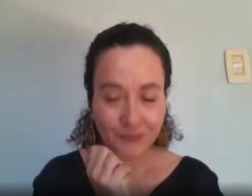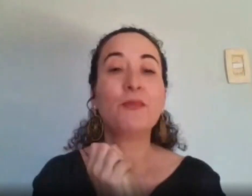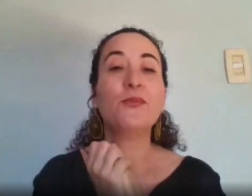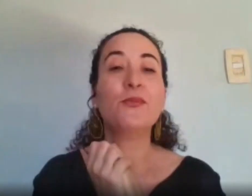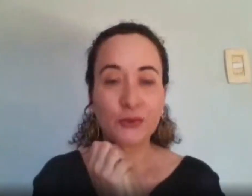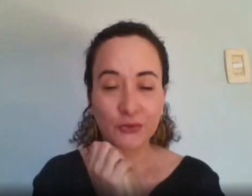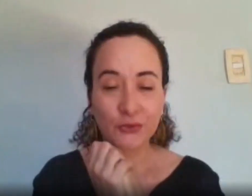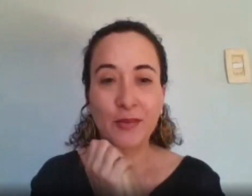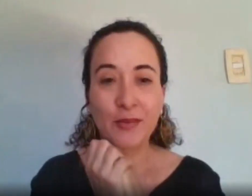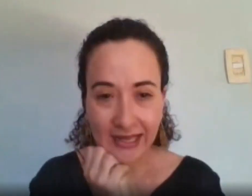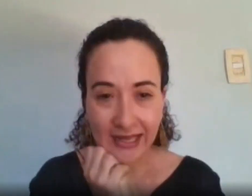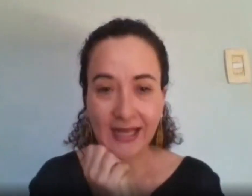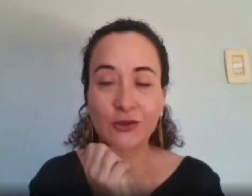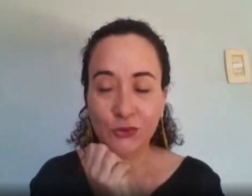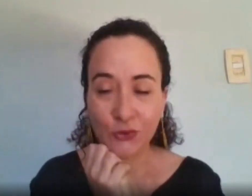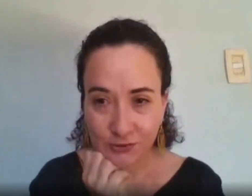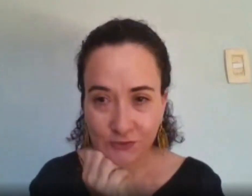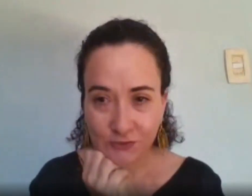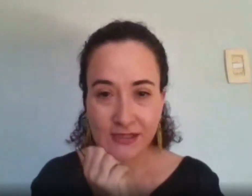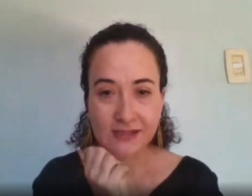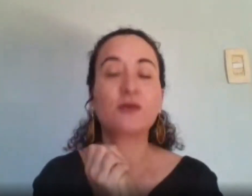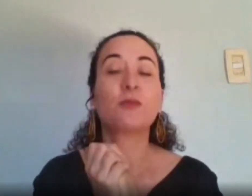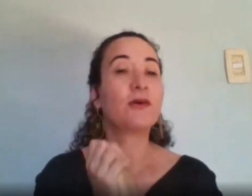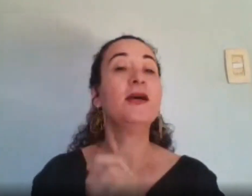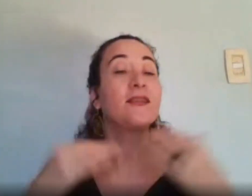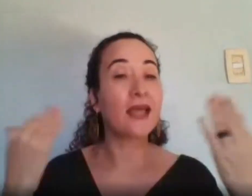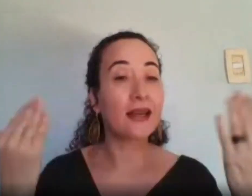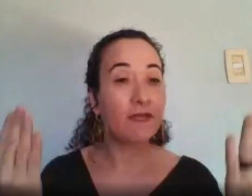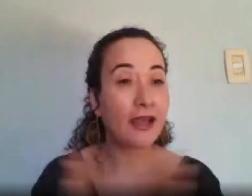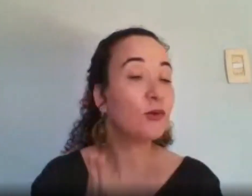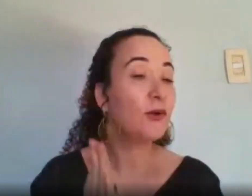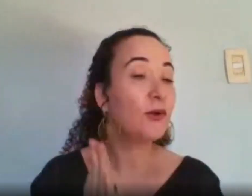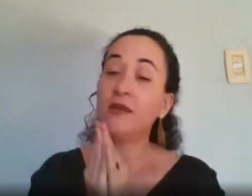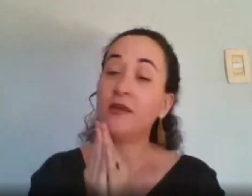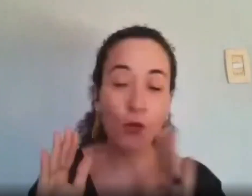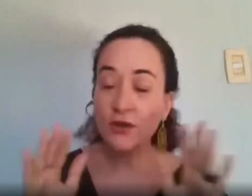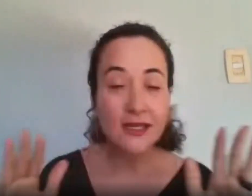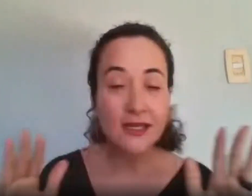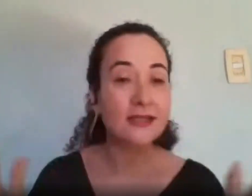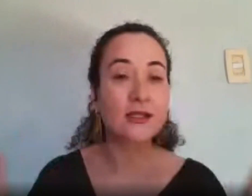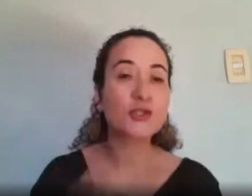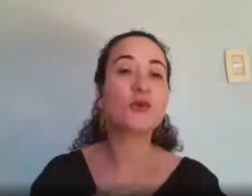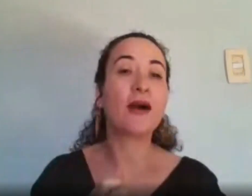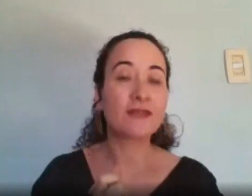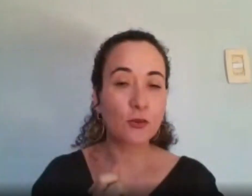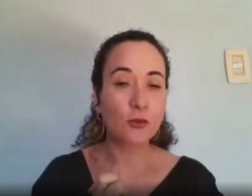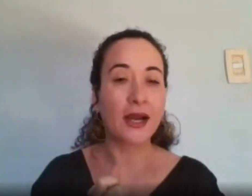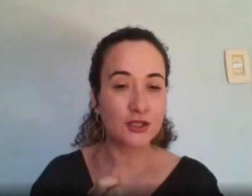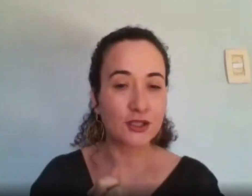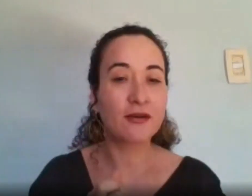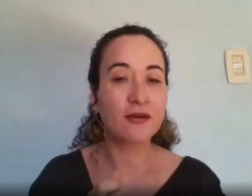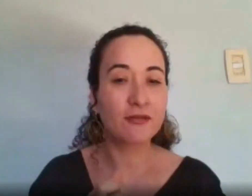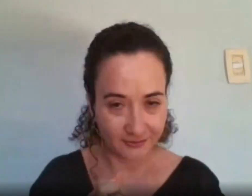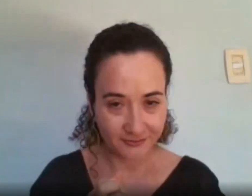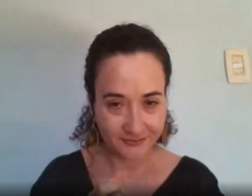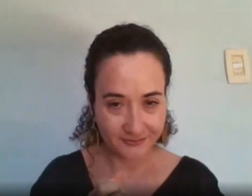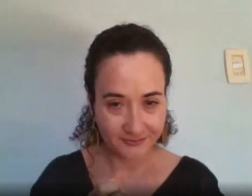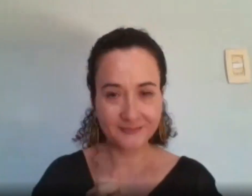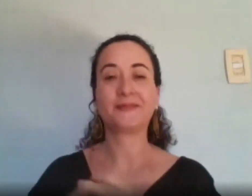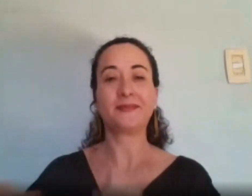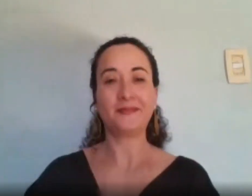pequena. Muito obrigada a todos vocês por terem feito e vão, com certeza, continuar fazendo parte da minha